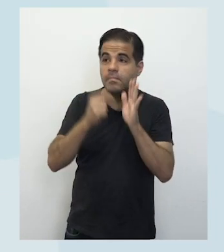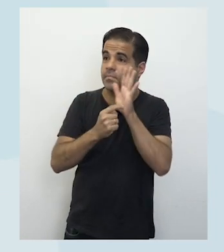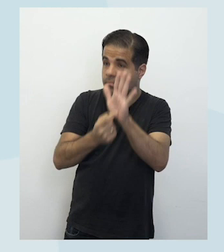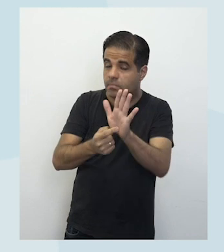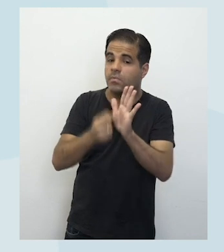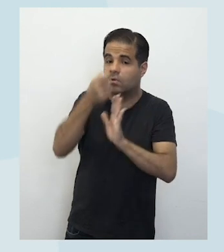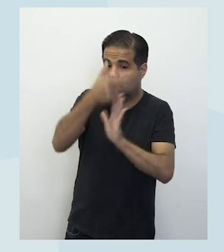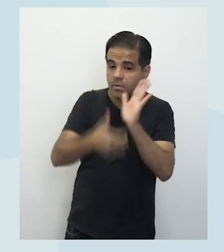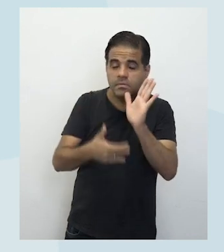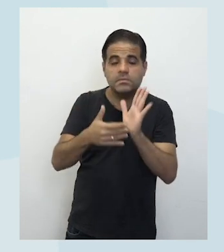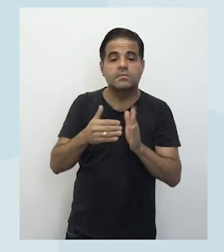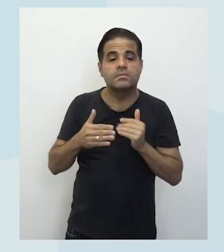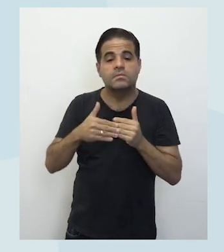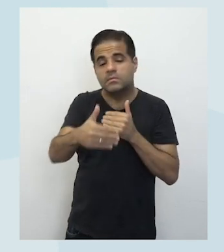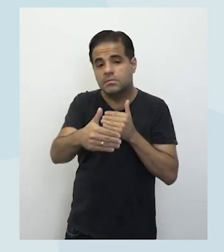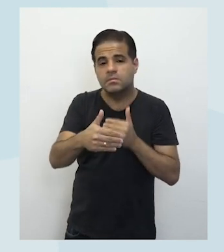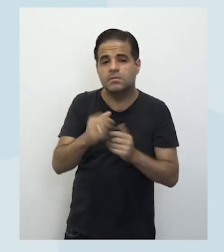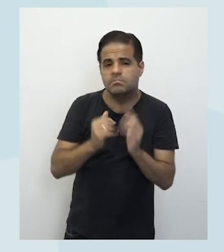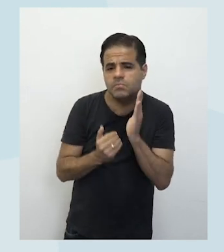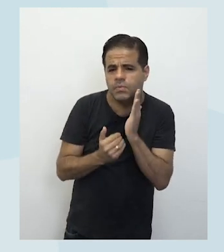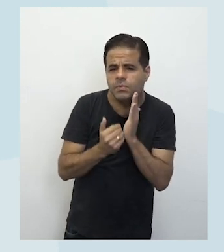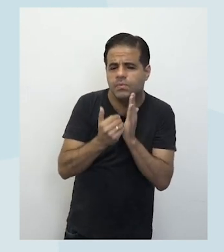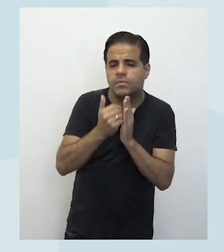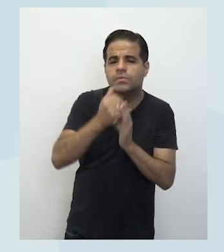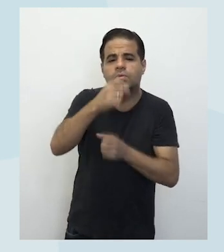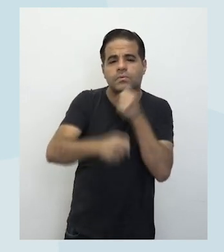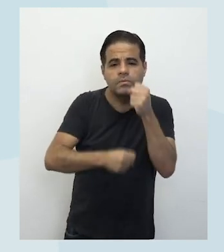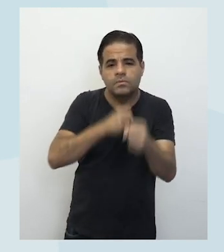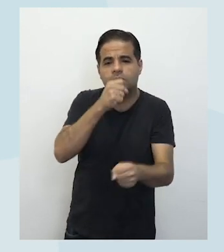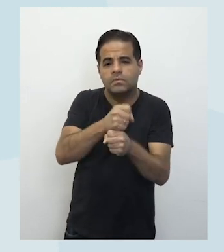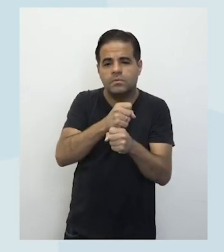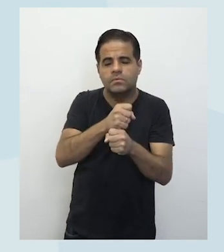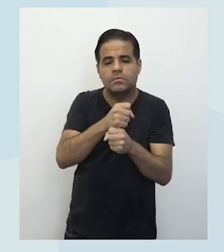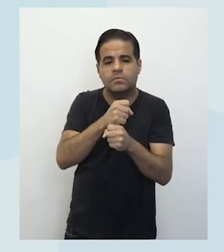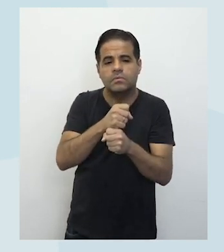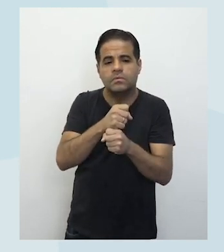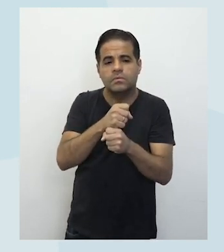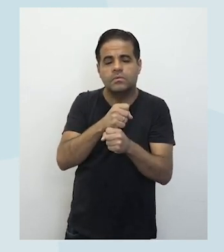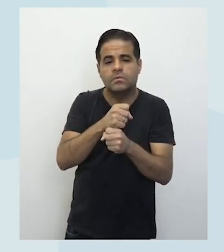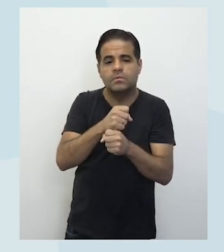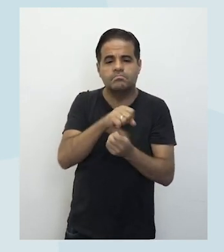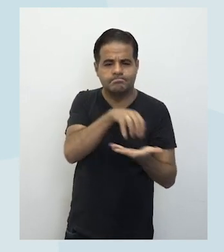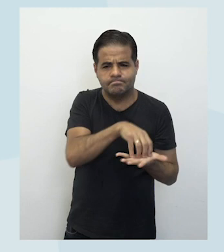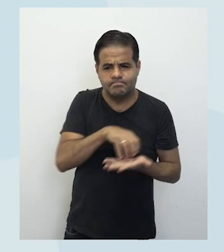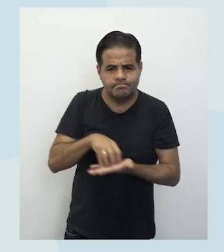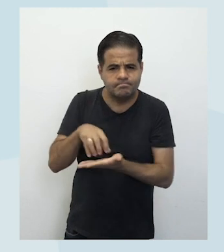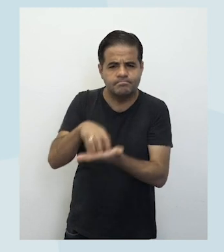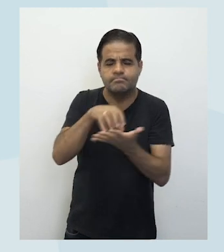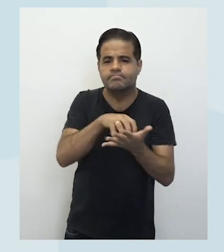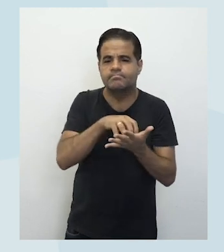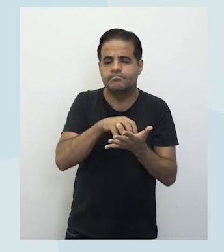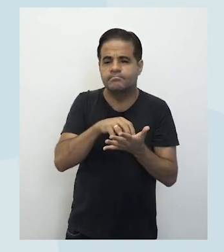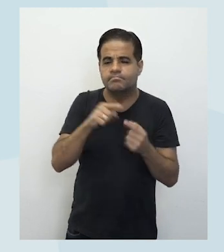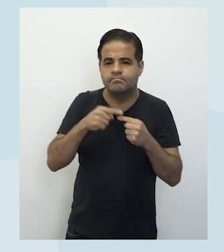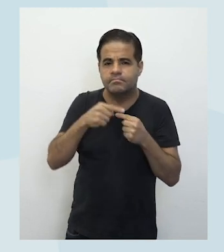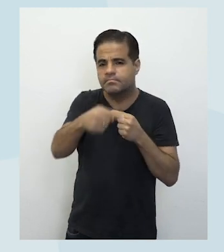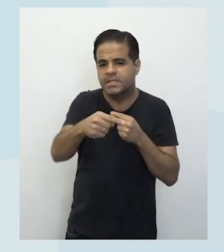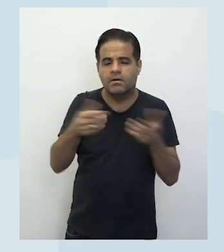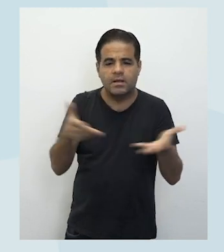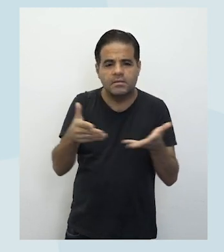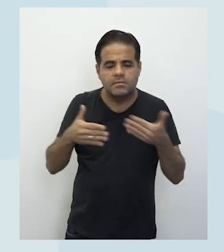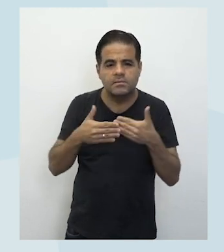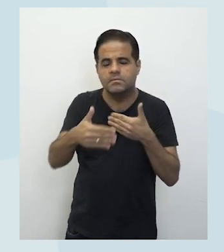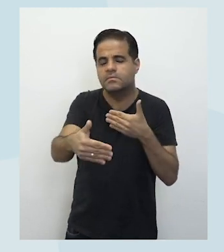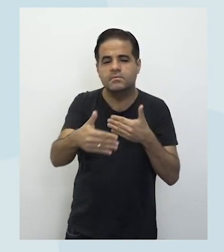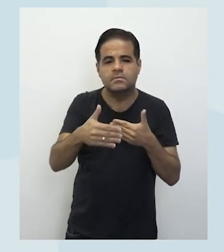do crescimento interanual da contribuição por setor. Então, olha que interessante. Ele fala que